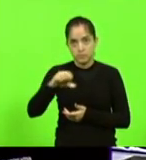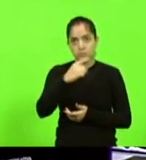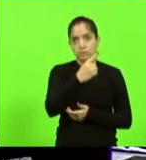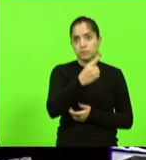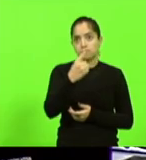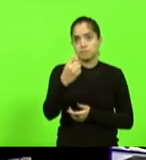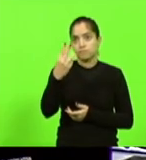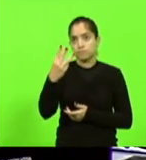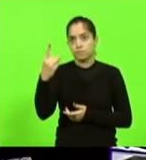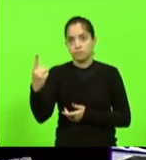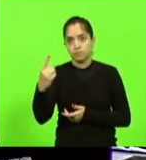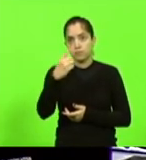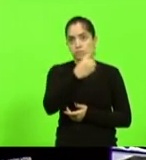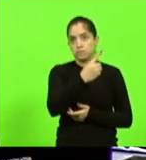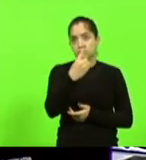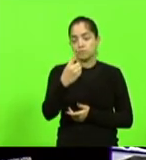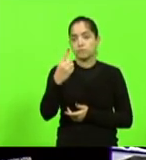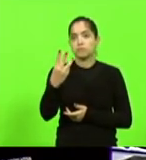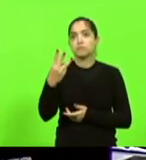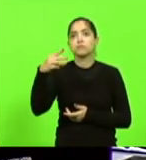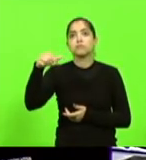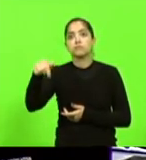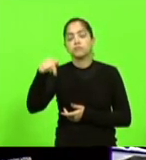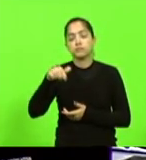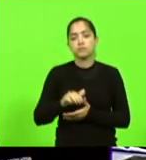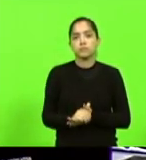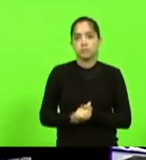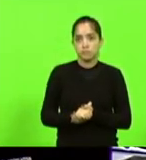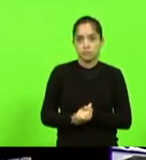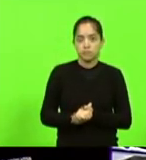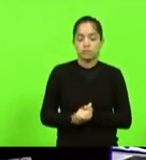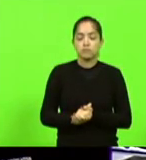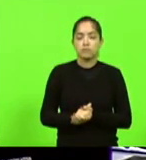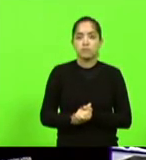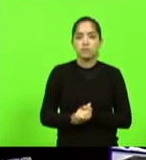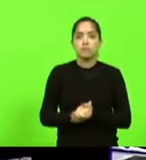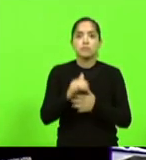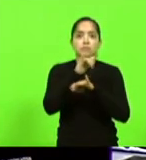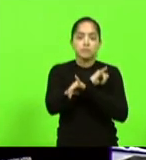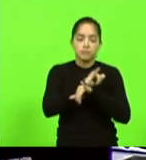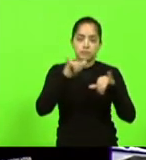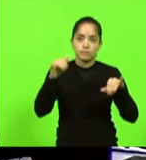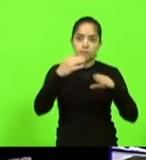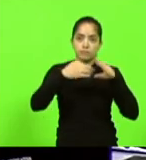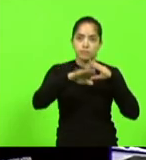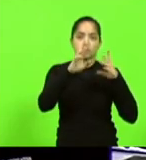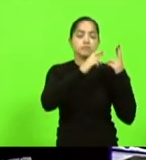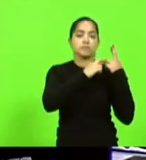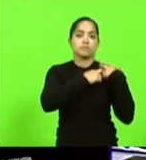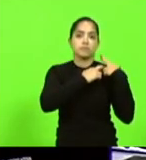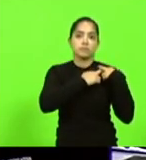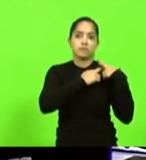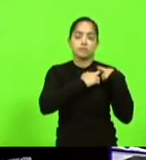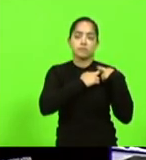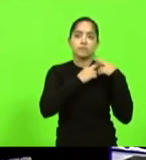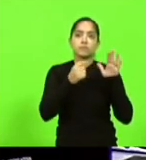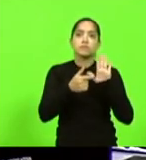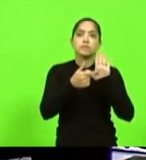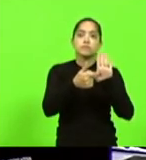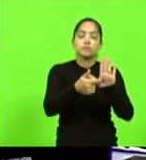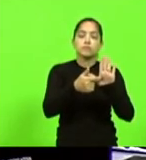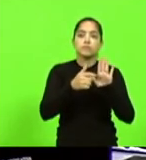1131 a 1137/2021 e comunicou que encaminhará aos destinatários as